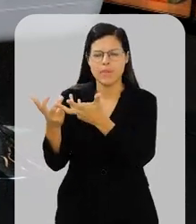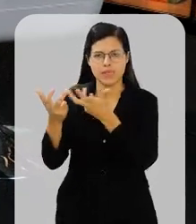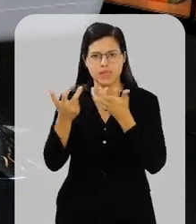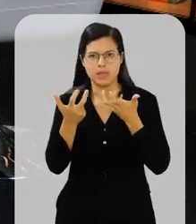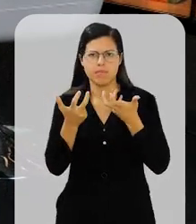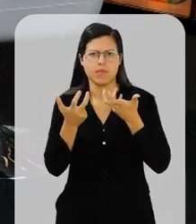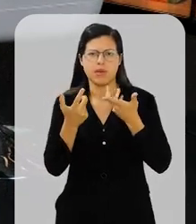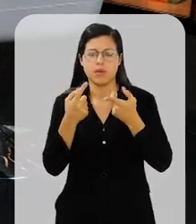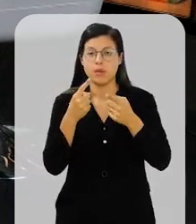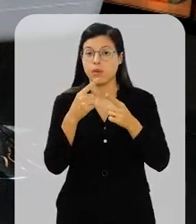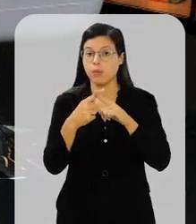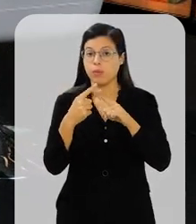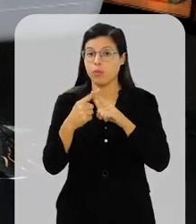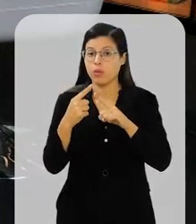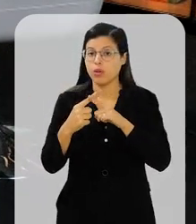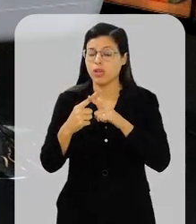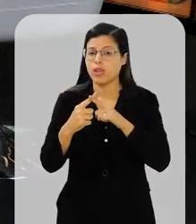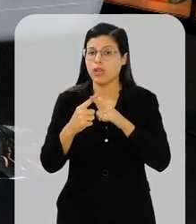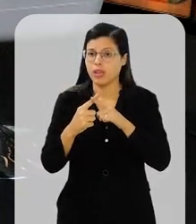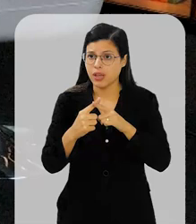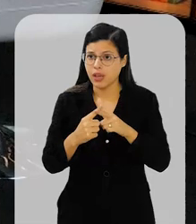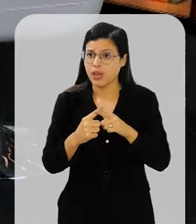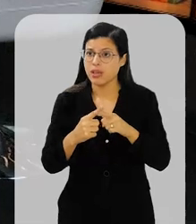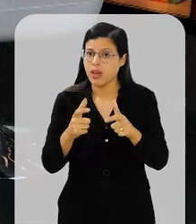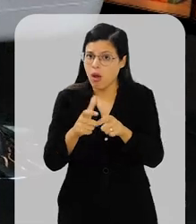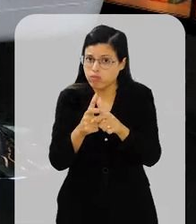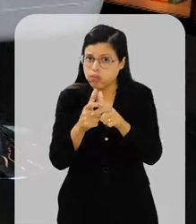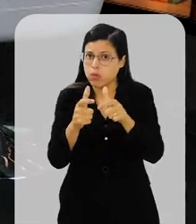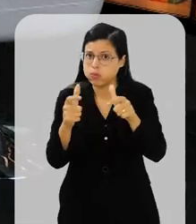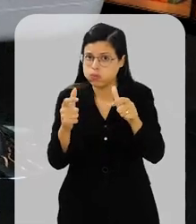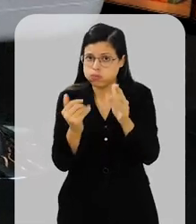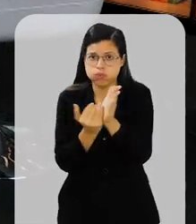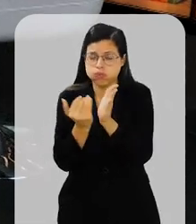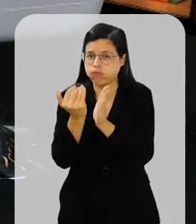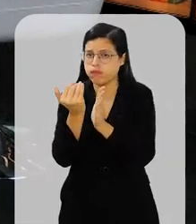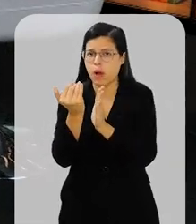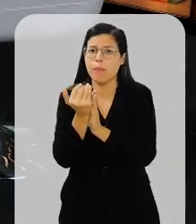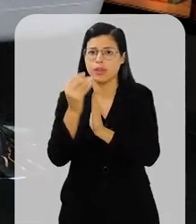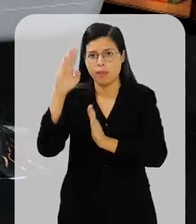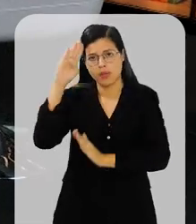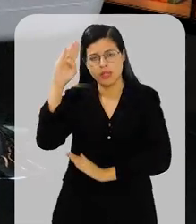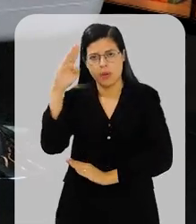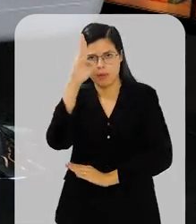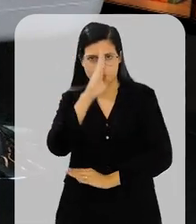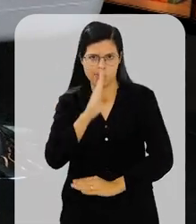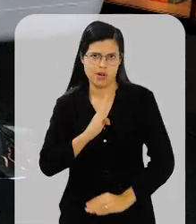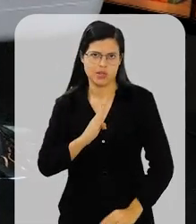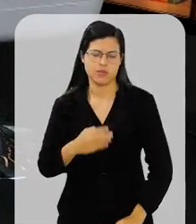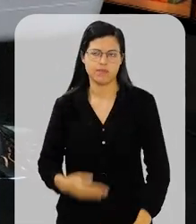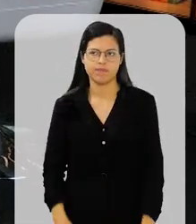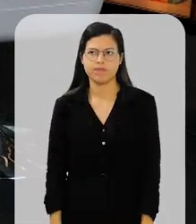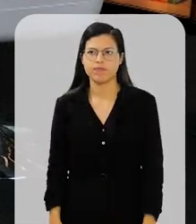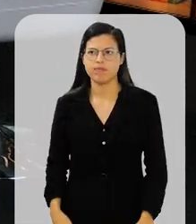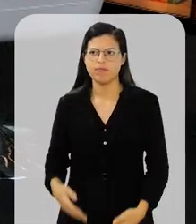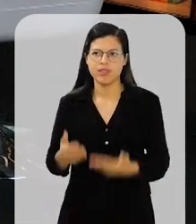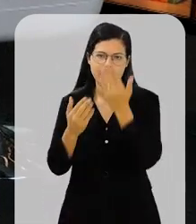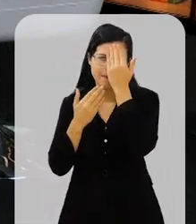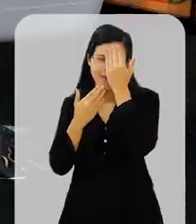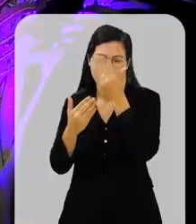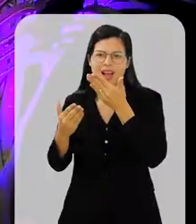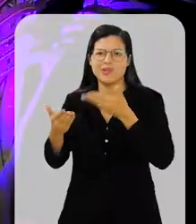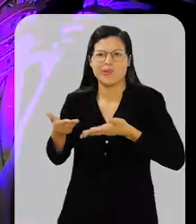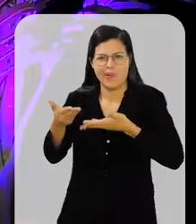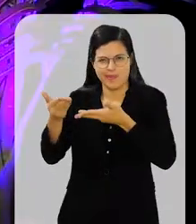sim, fazer esse raio-x? Por que que tantos casos, uhum, e só aumentam? Isso. São crescentes, principalmente muito no Brasil. Então,